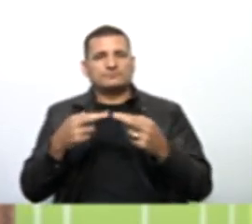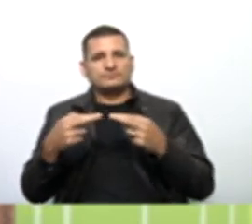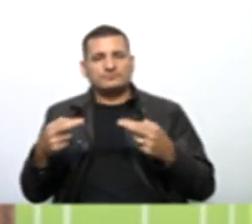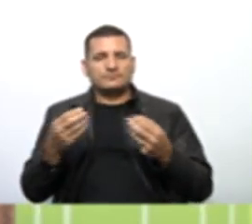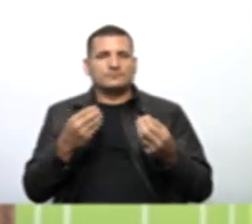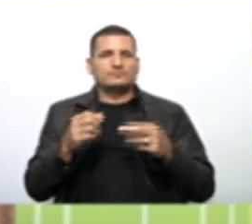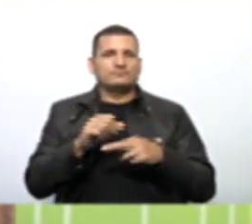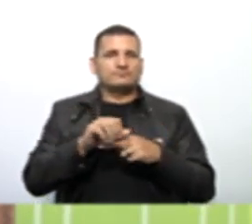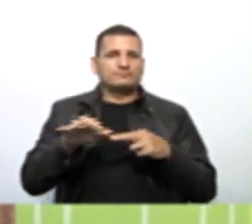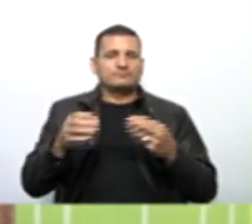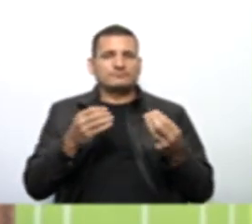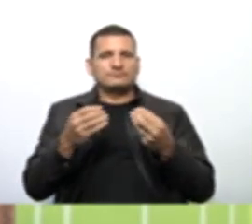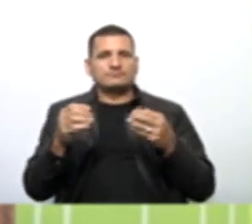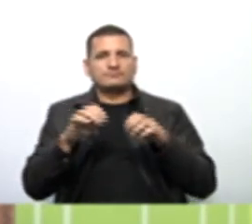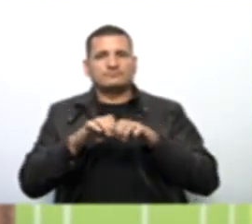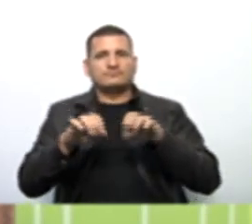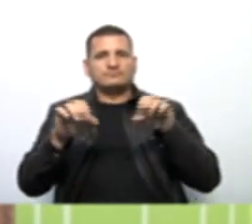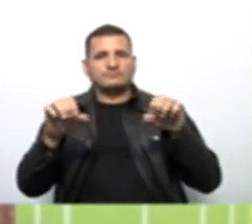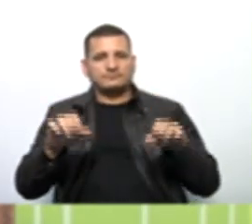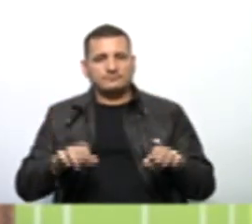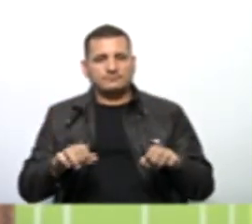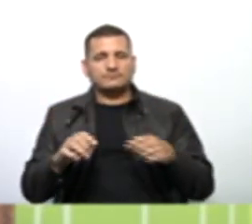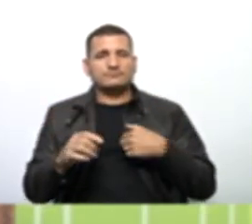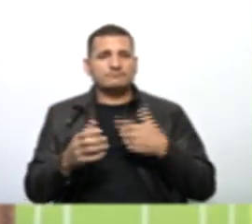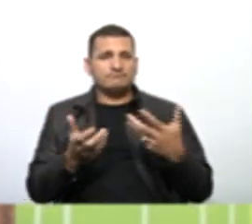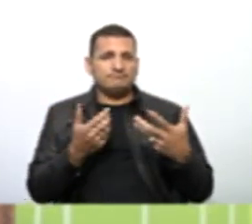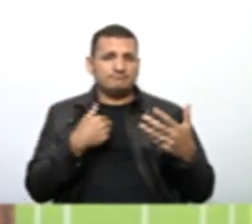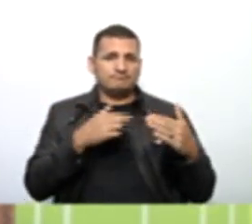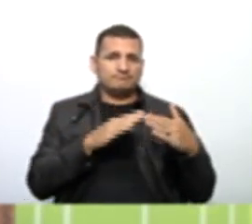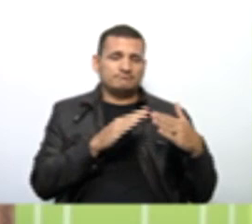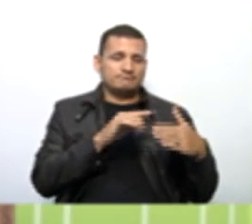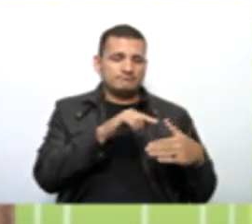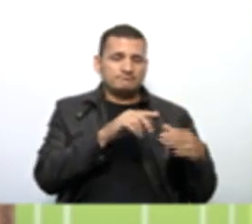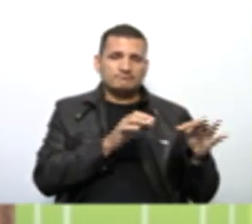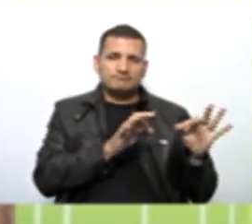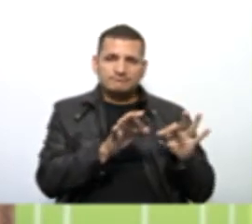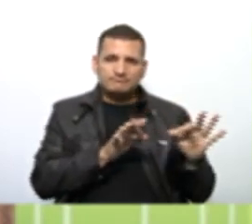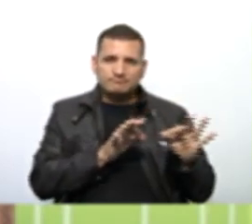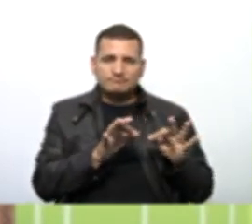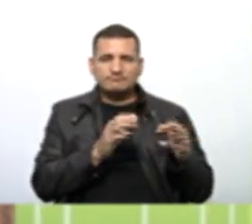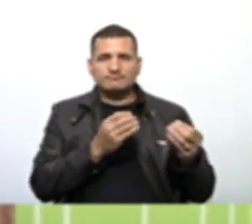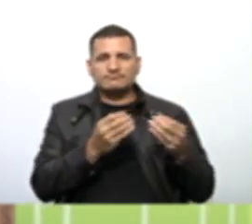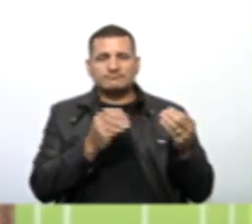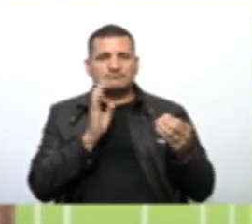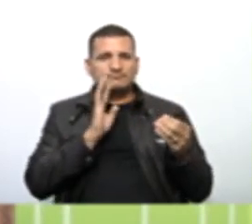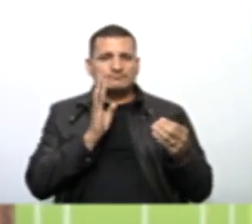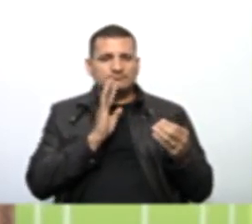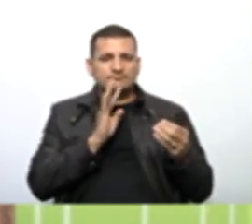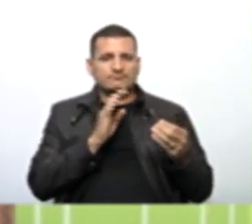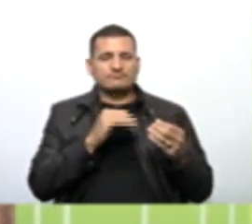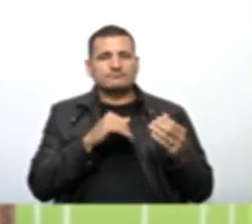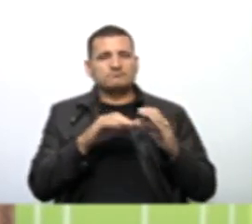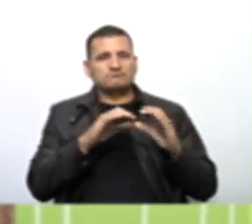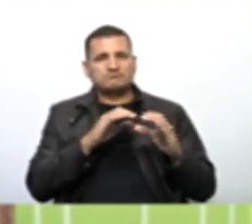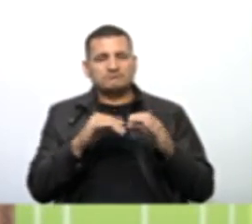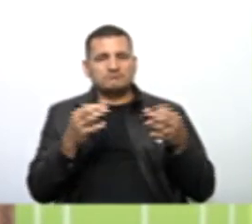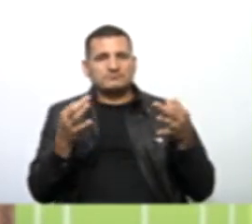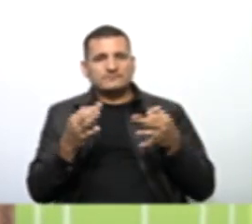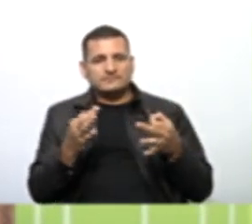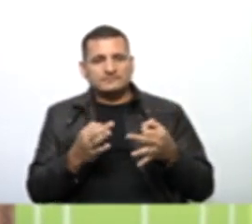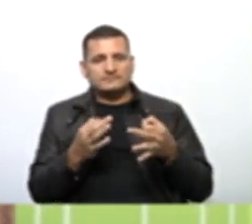questão de infraestrutura quando quero montar a minha casa era montar algo bastante legal se comunicar perfeitamente